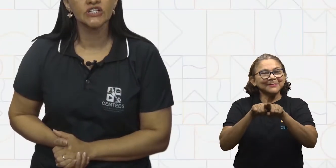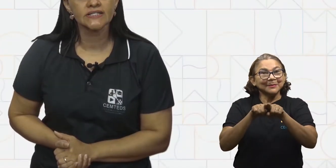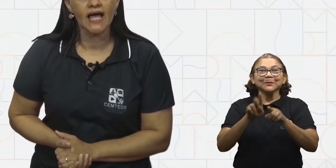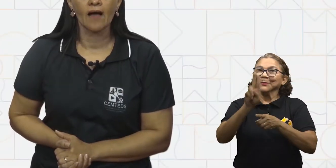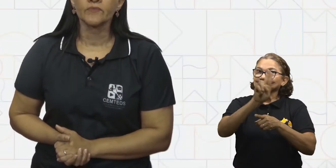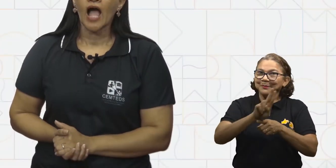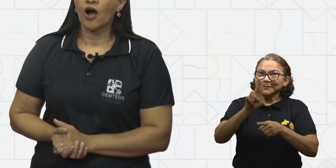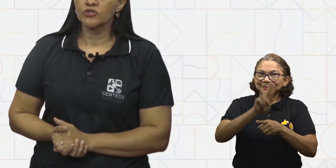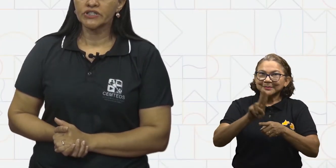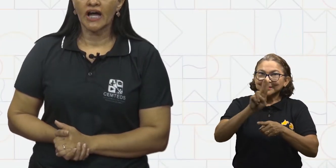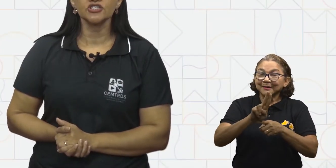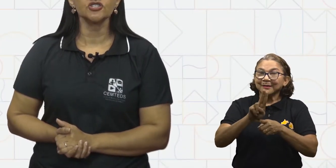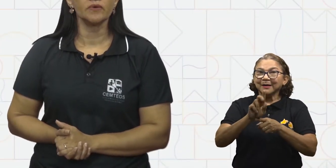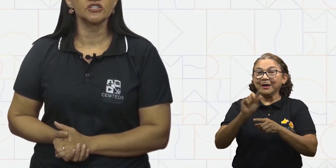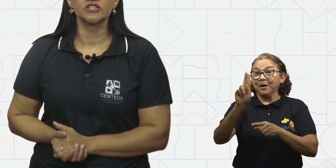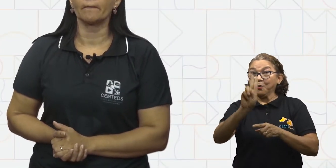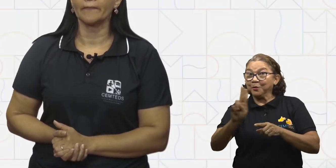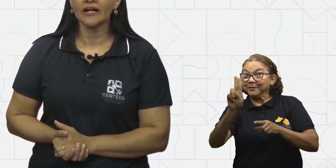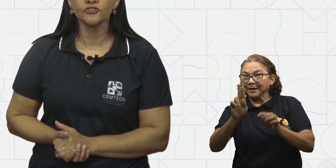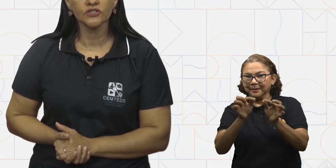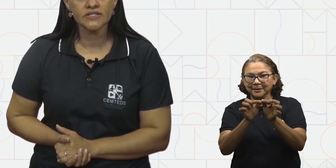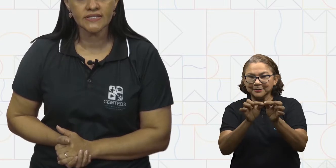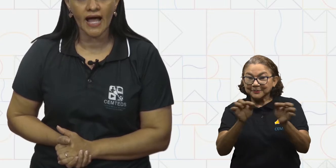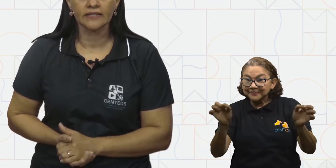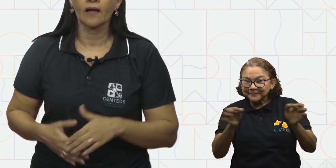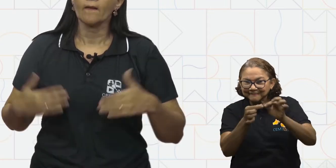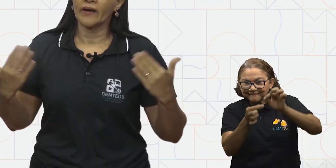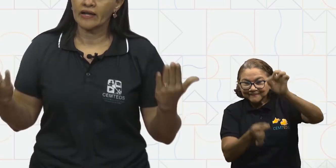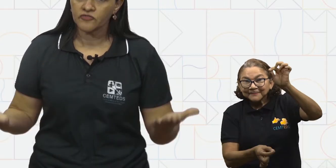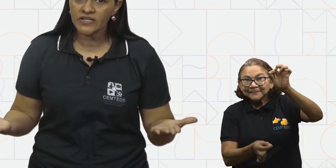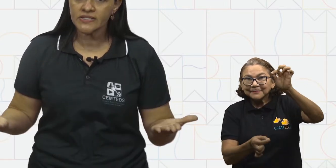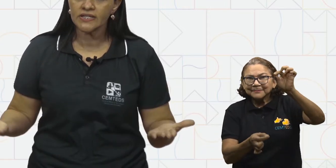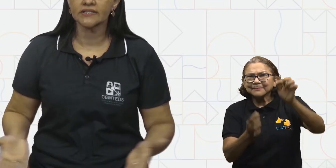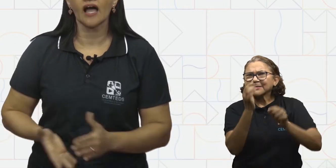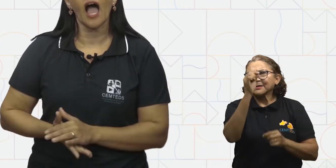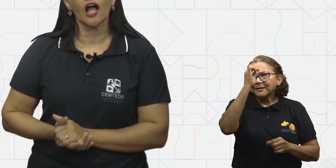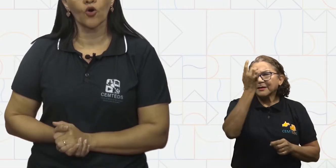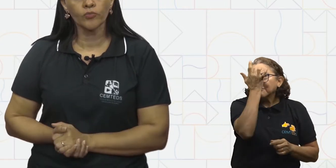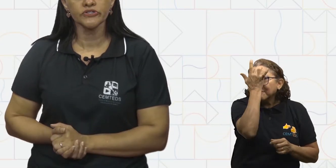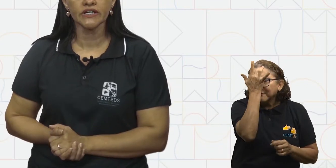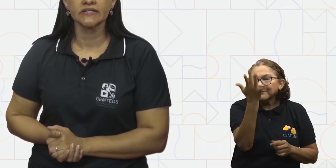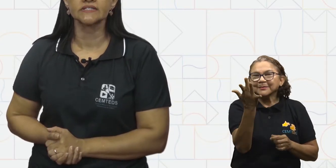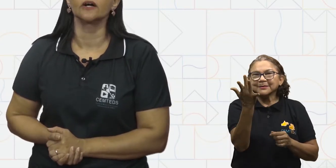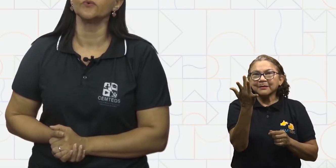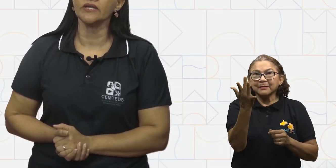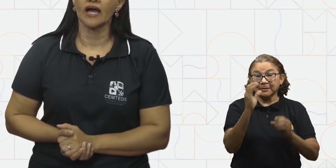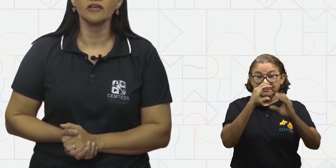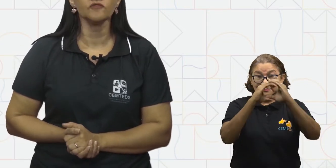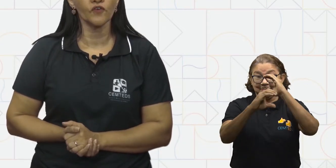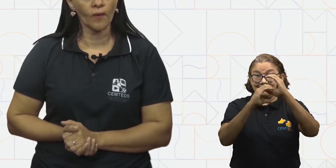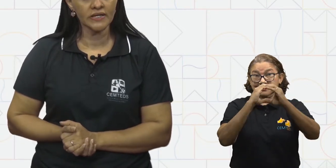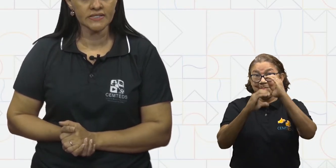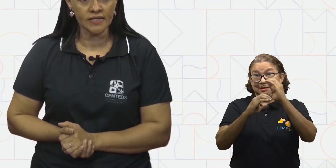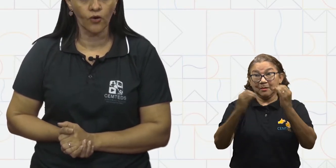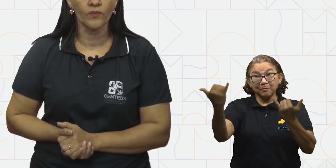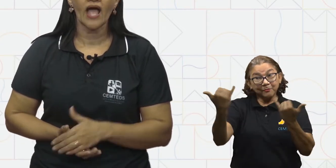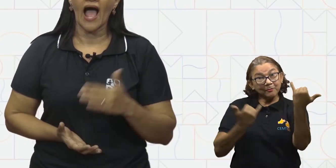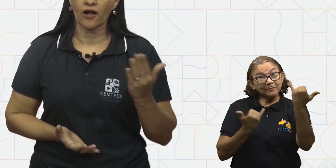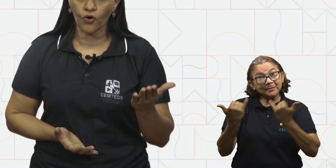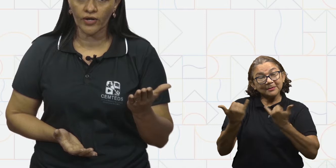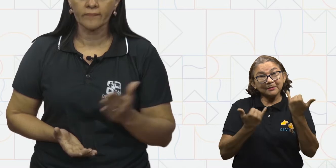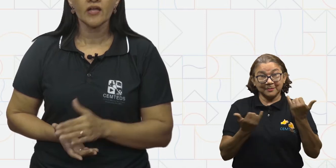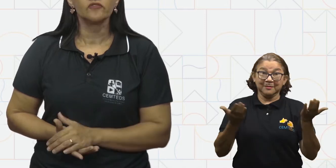Precisamos utilizar a unidade de medida padronizada para facilitar a comunicação e a